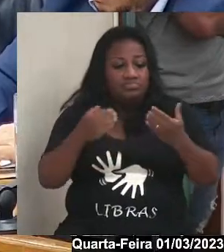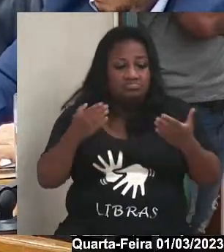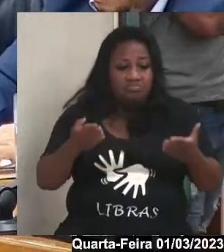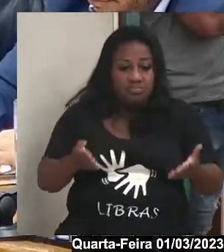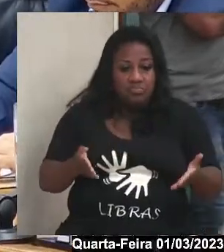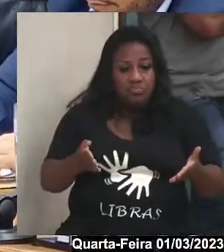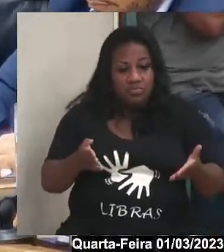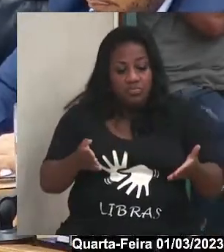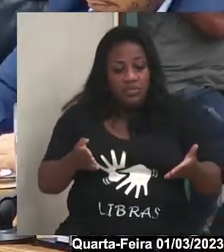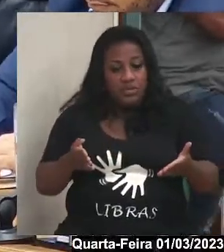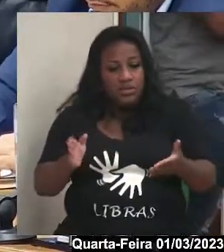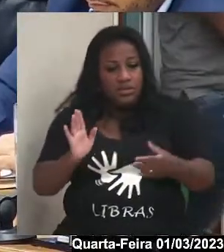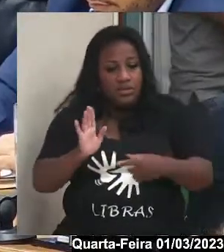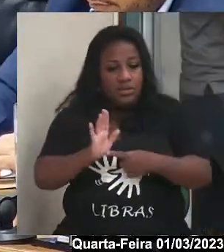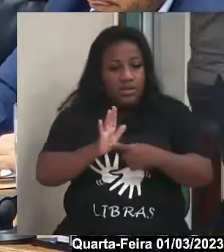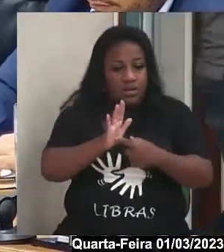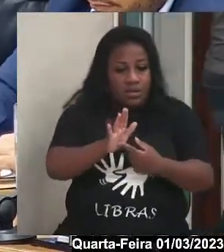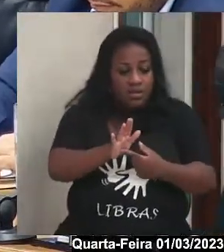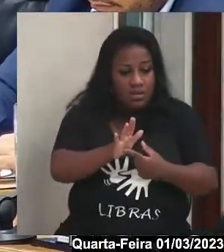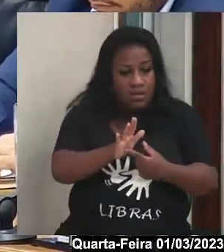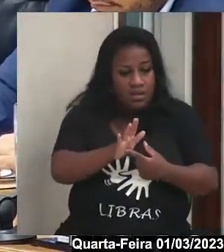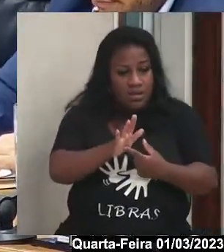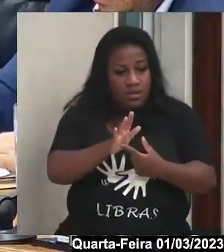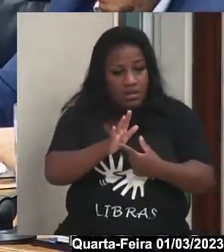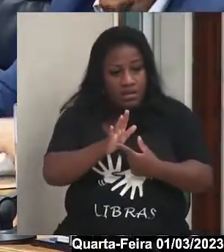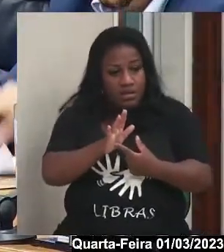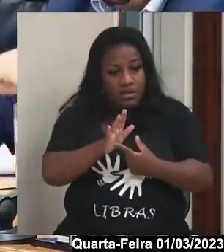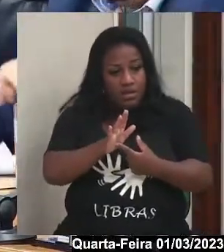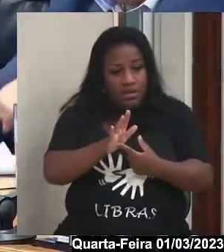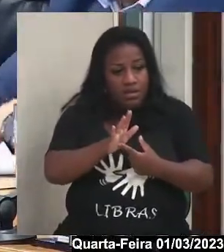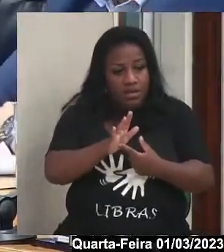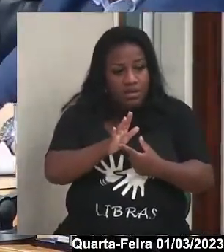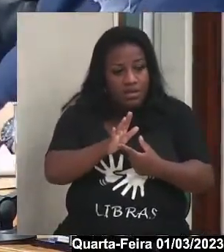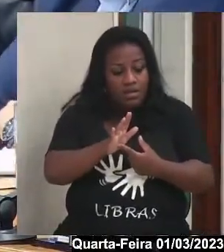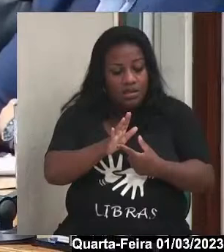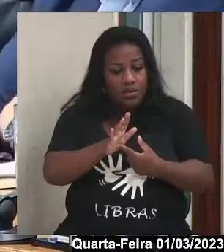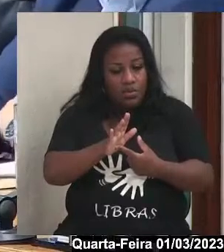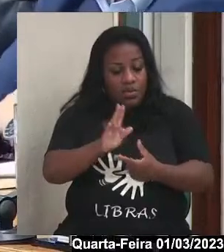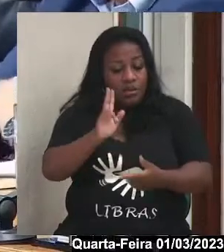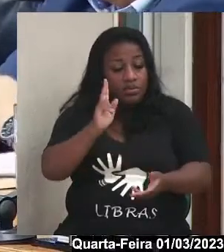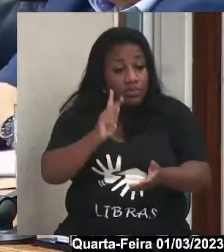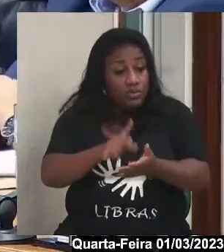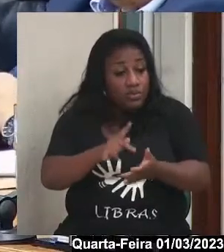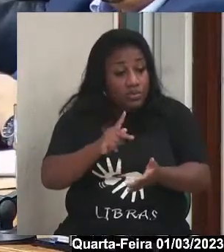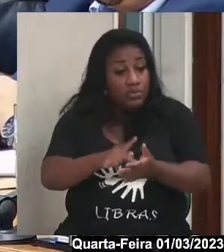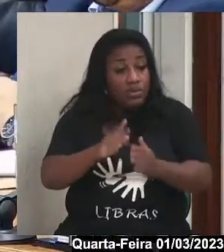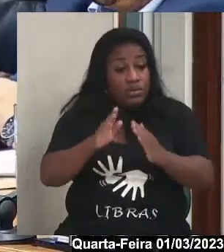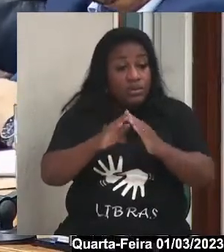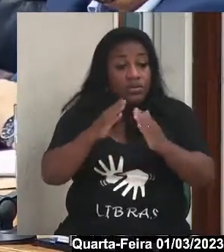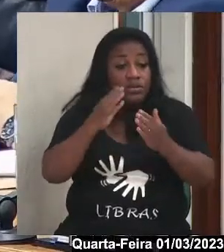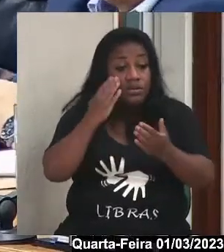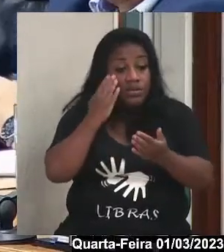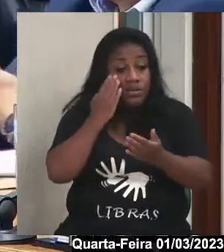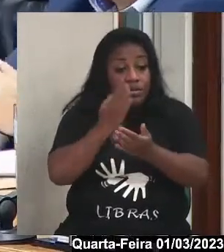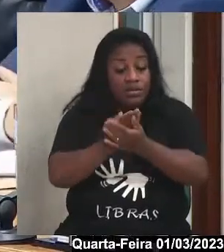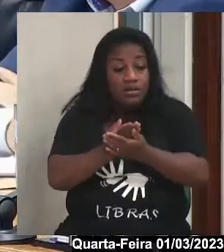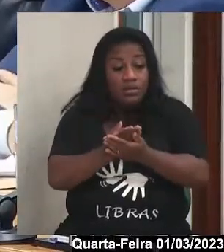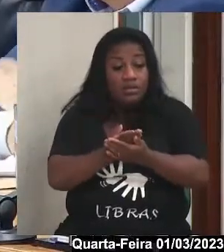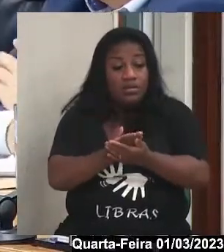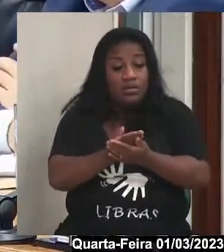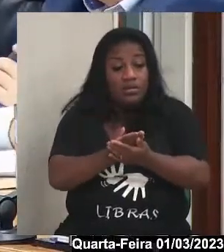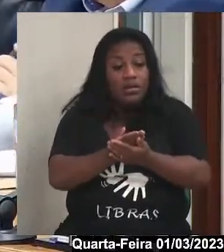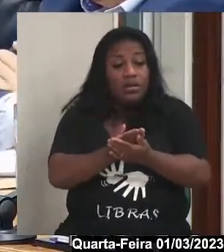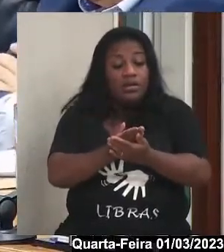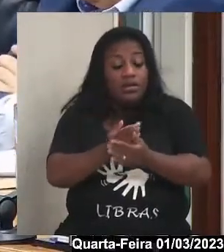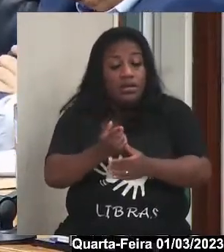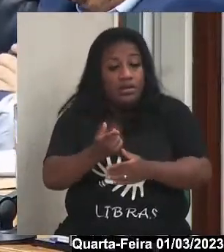posso notar isso e mostrar isso através de foto, né? Quando realmente o Armando Vidigal tinha que ser feito, o que foi